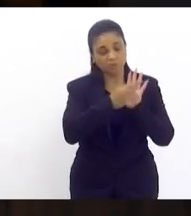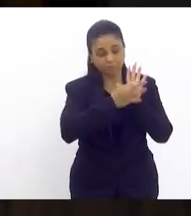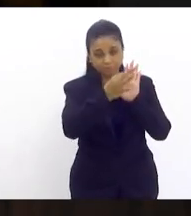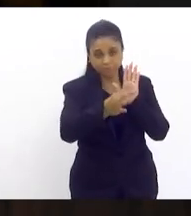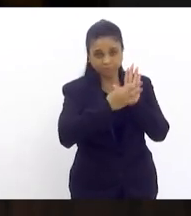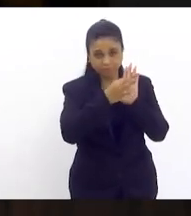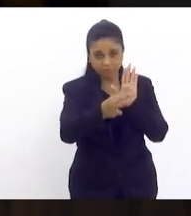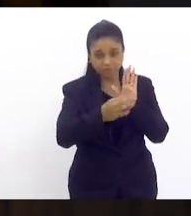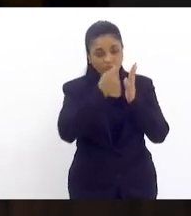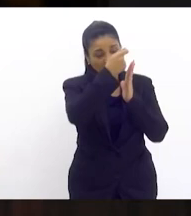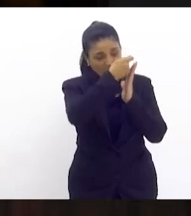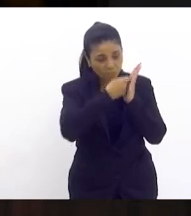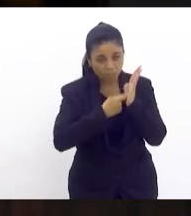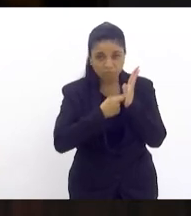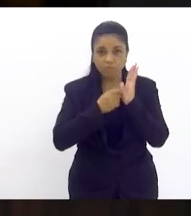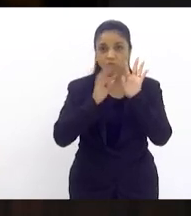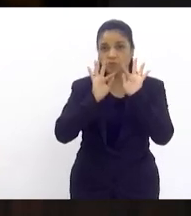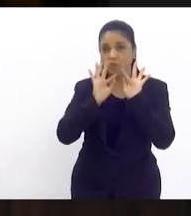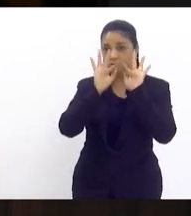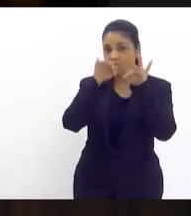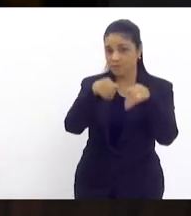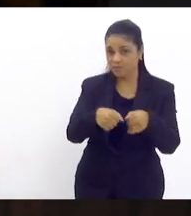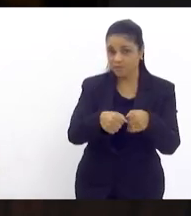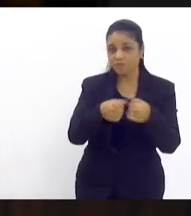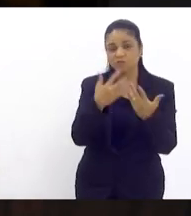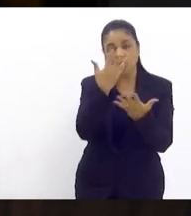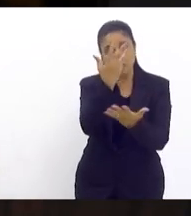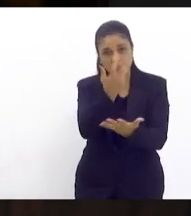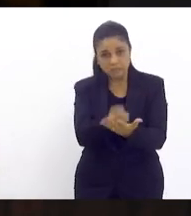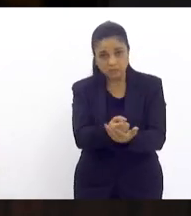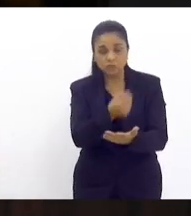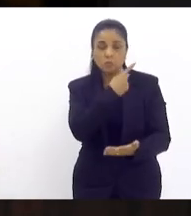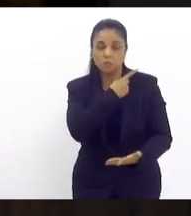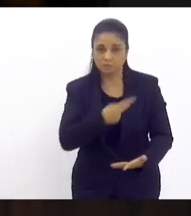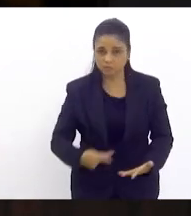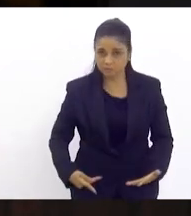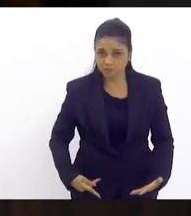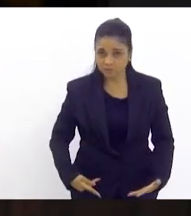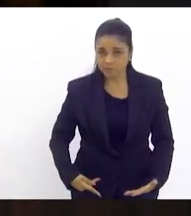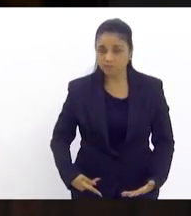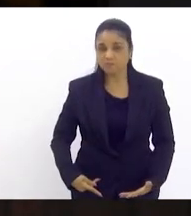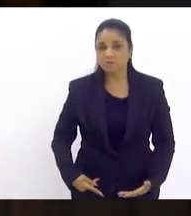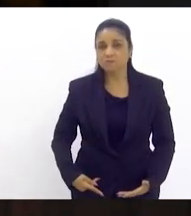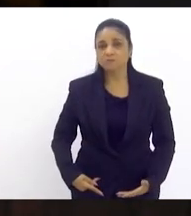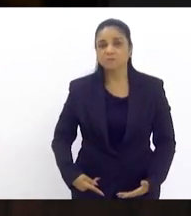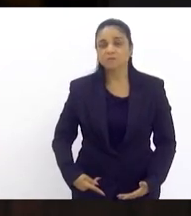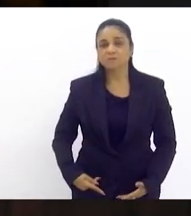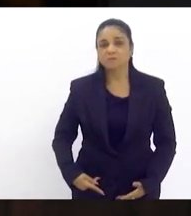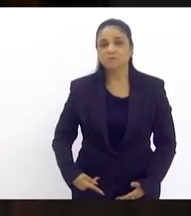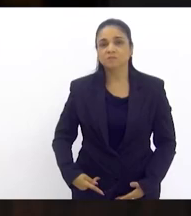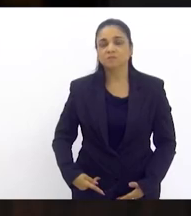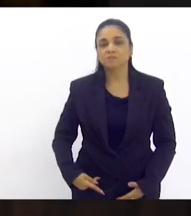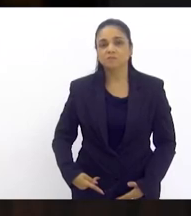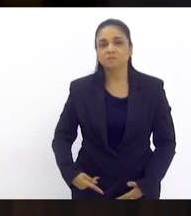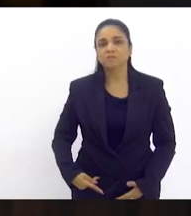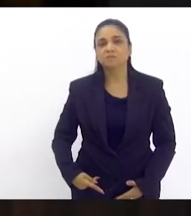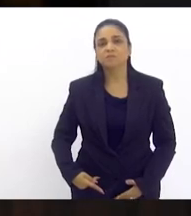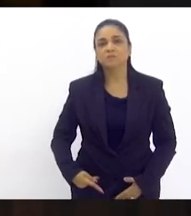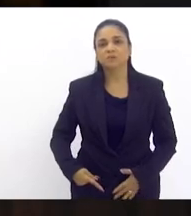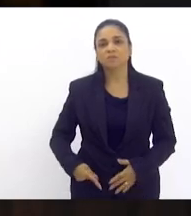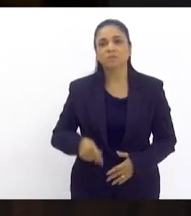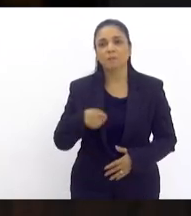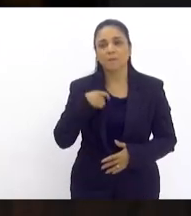de redação e já foi acatado pela presidência é conforme vossa excelência cantor